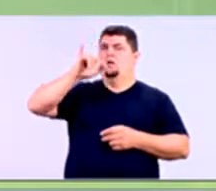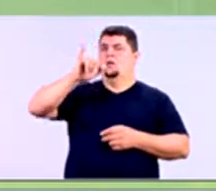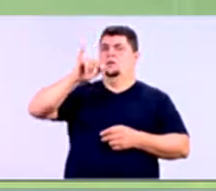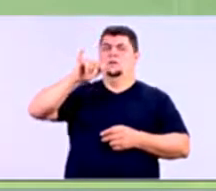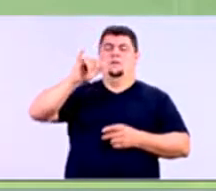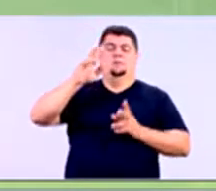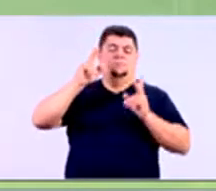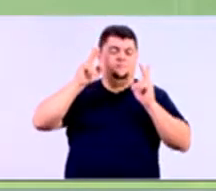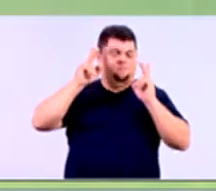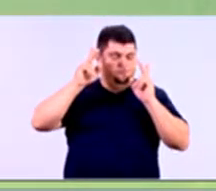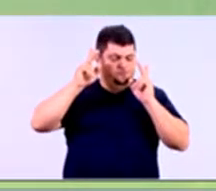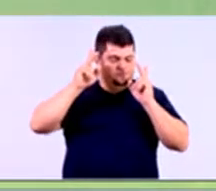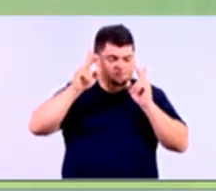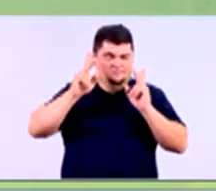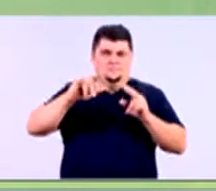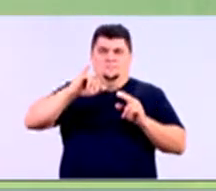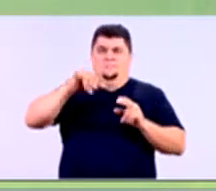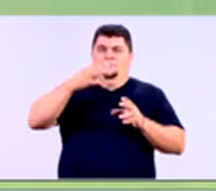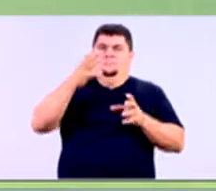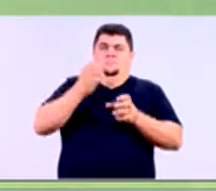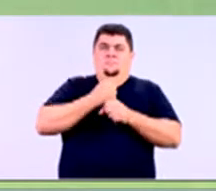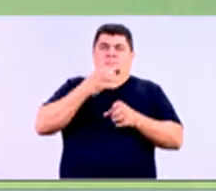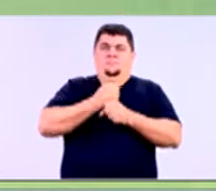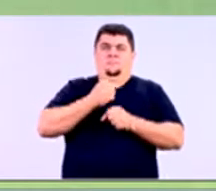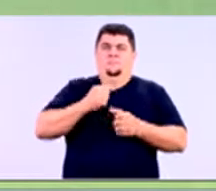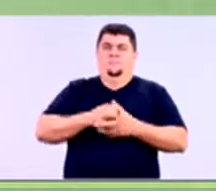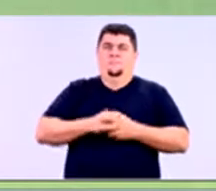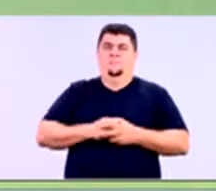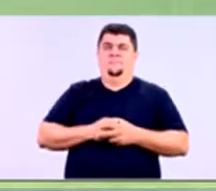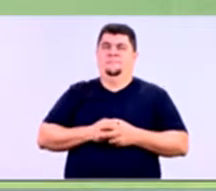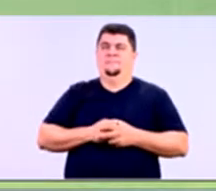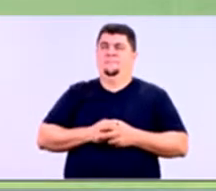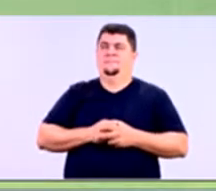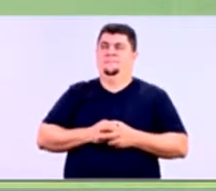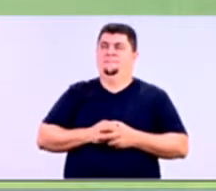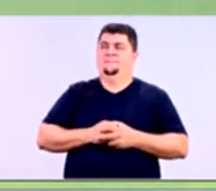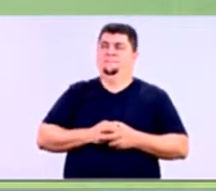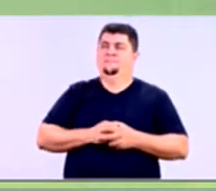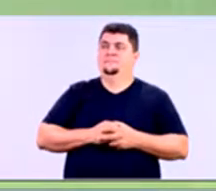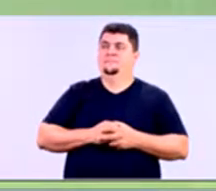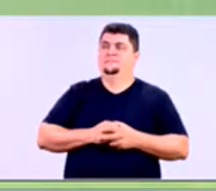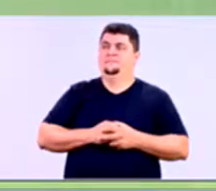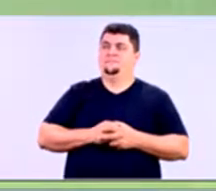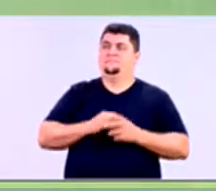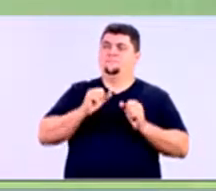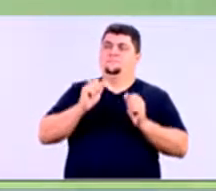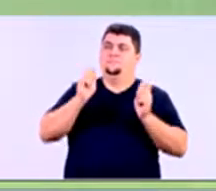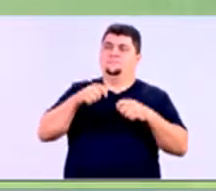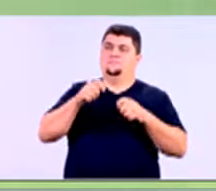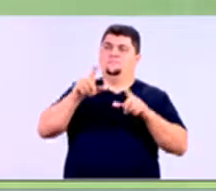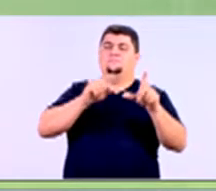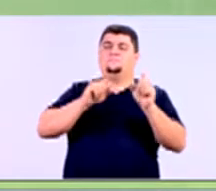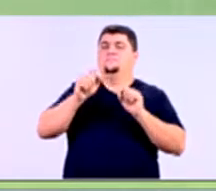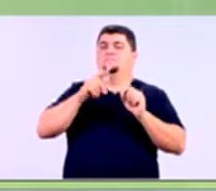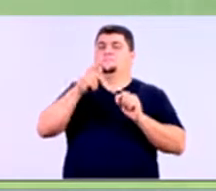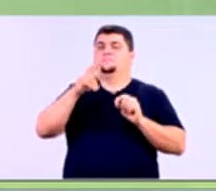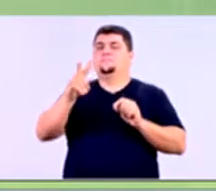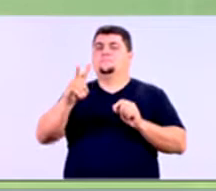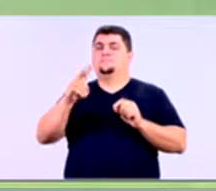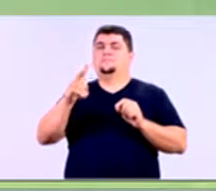que é a mesma fórmula dos juros compostos. E aí eu posso determinar tanto o